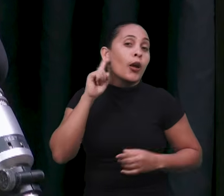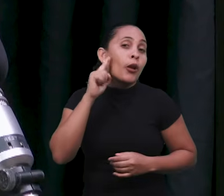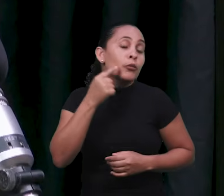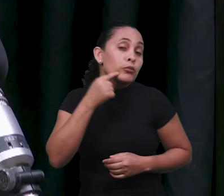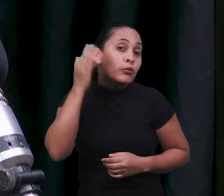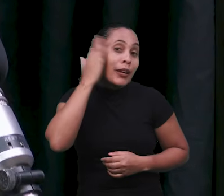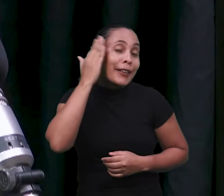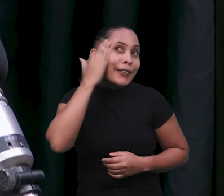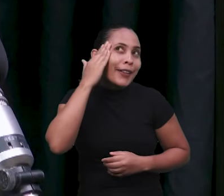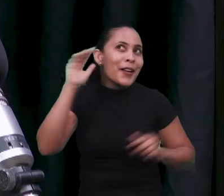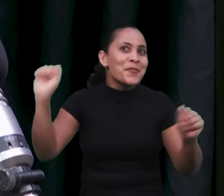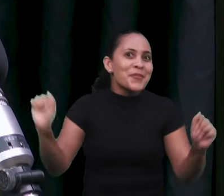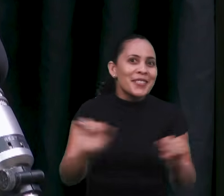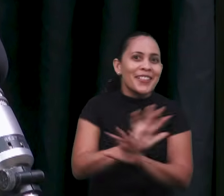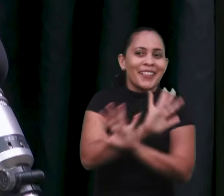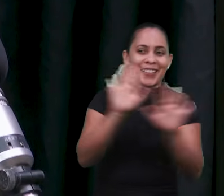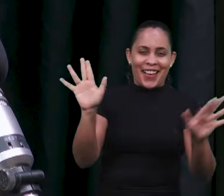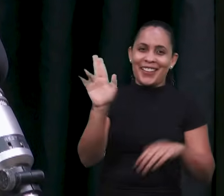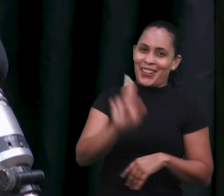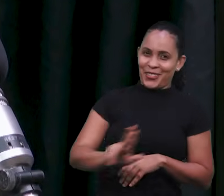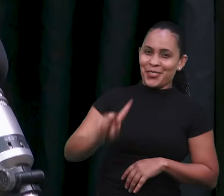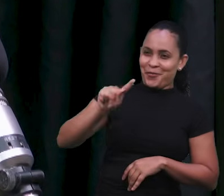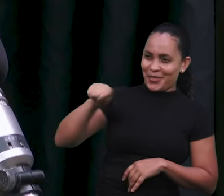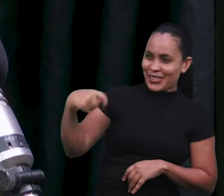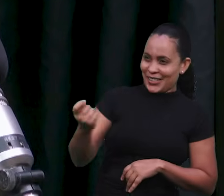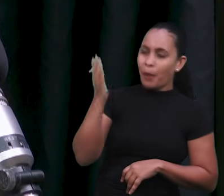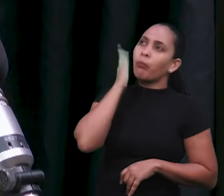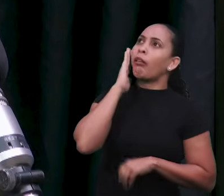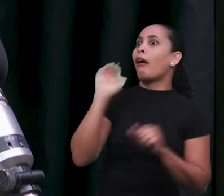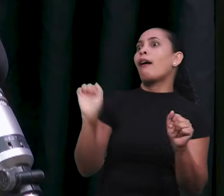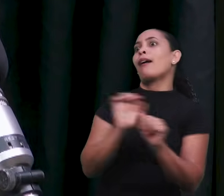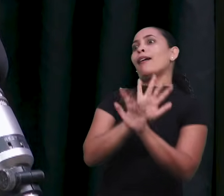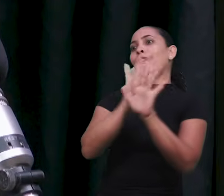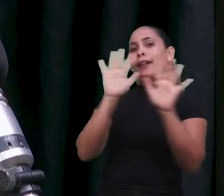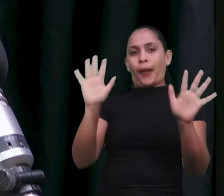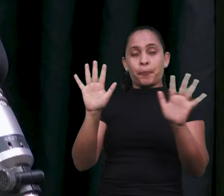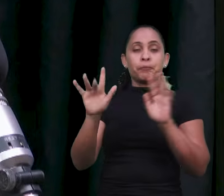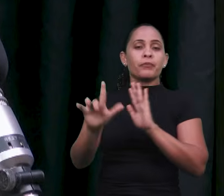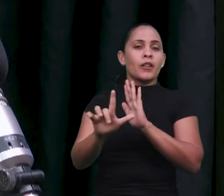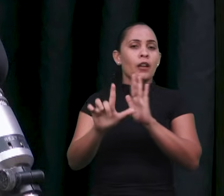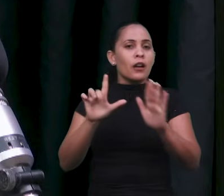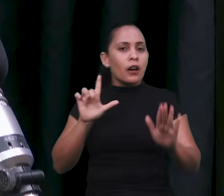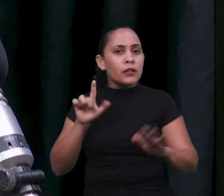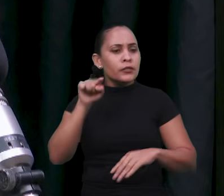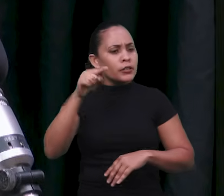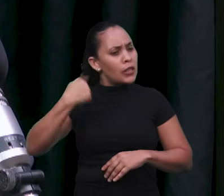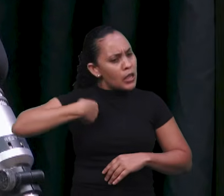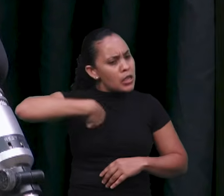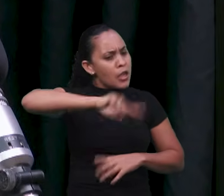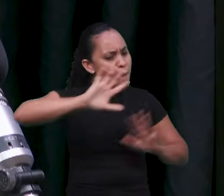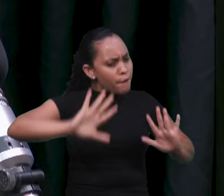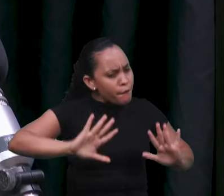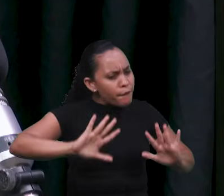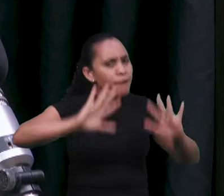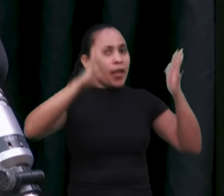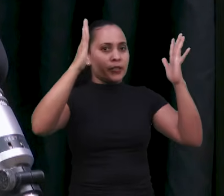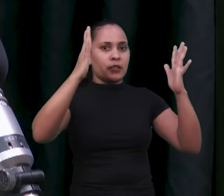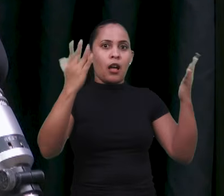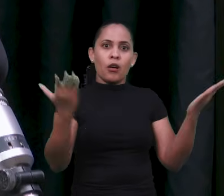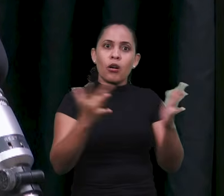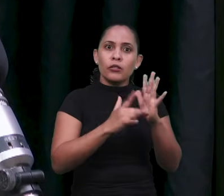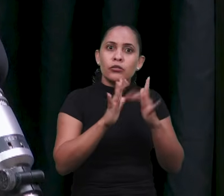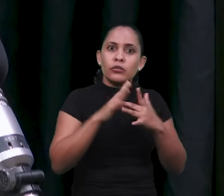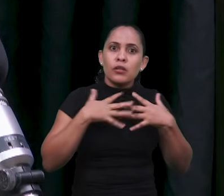entenda claro, Uhum. né, igual eles falam. Sim. Que é falar assim, ó, antes você ia em festa, agora você